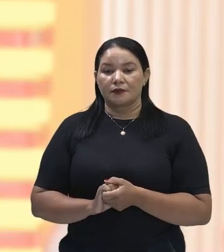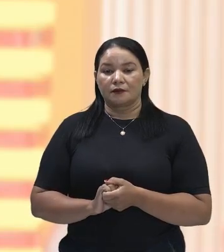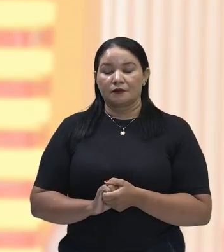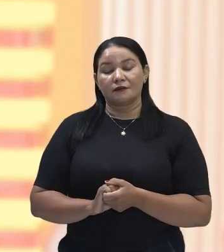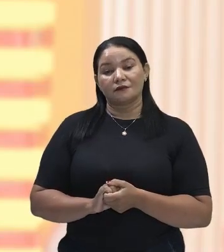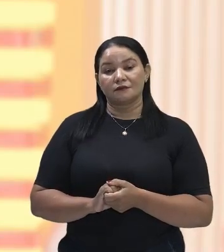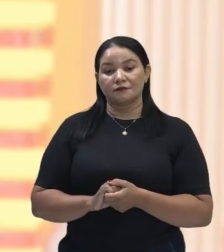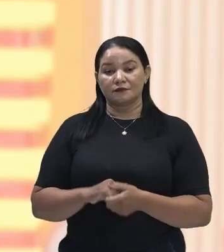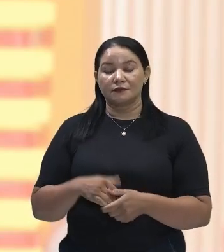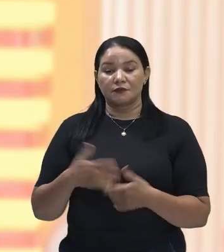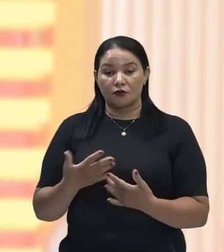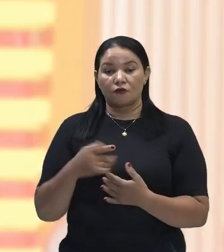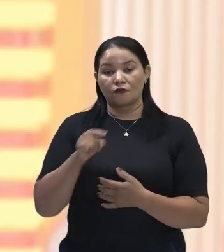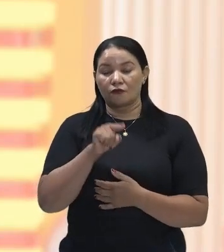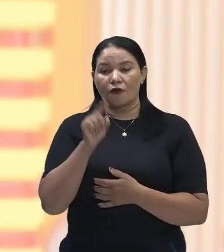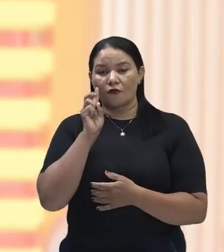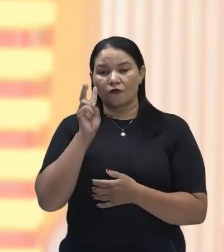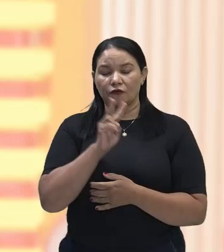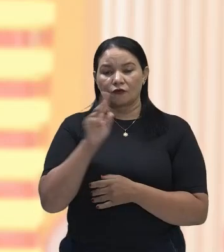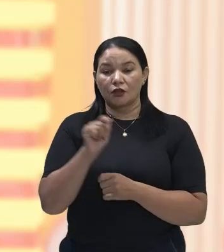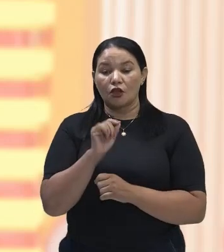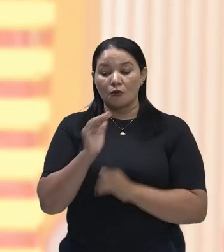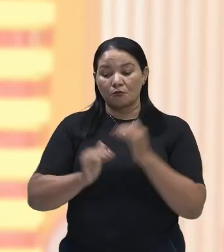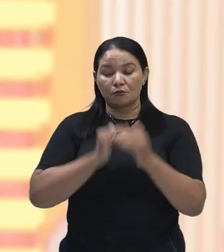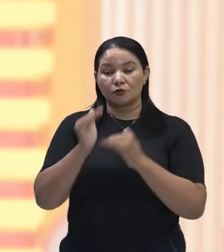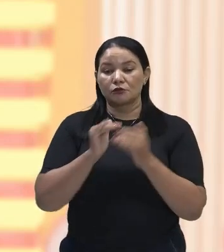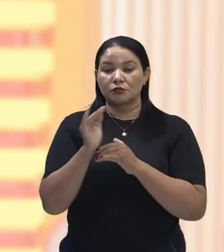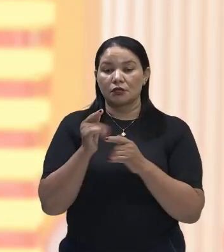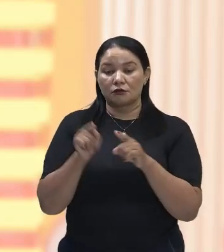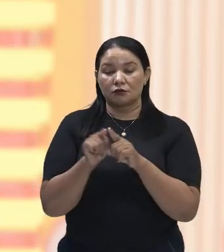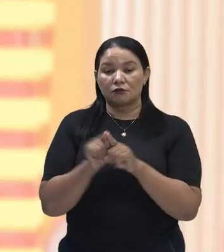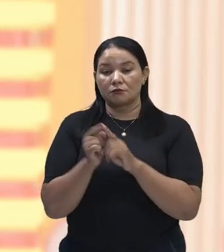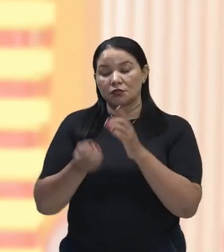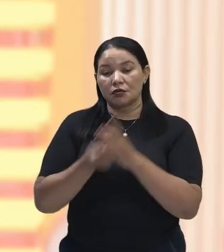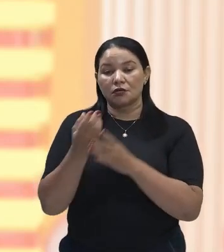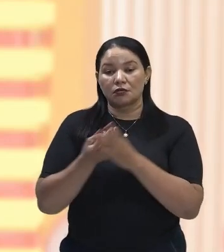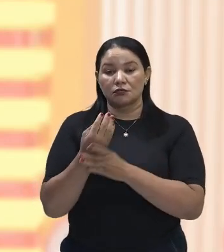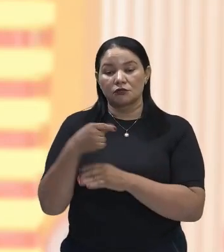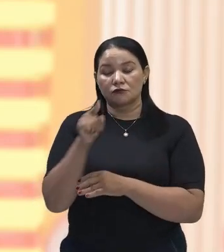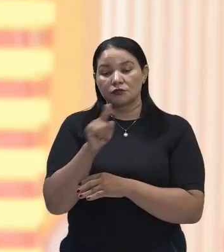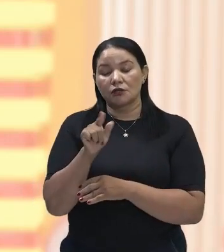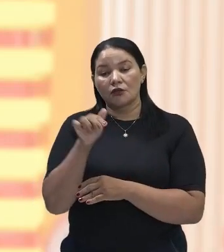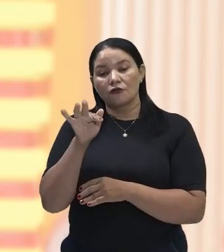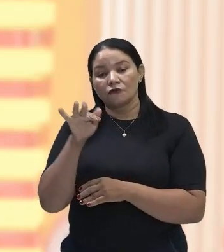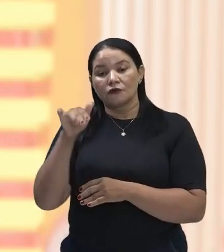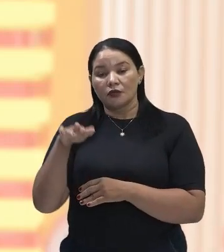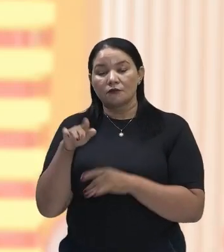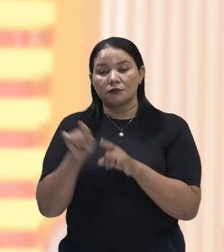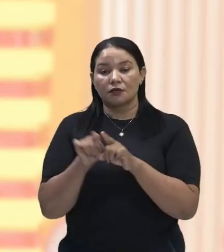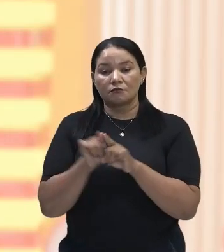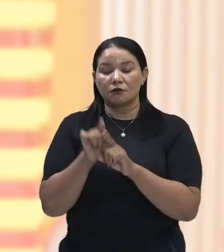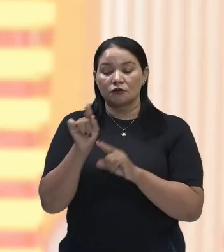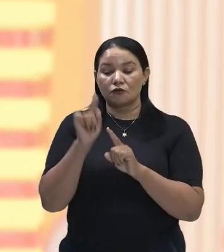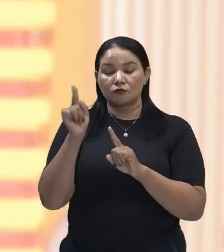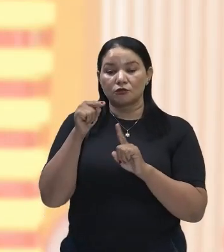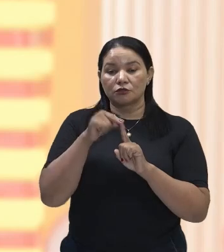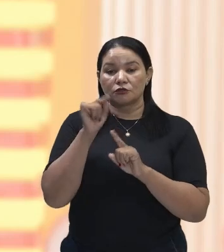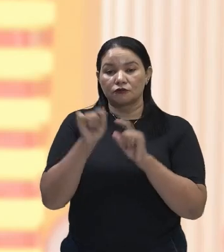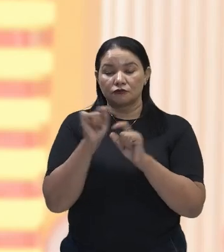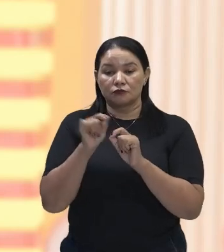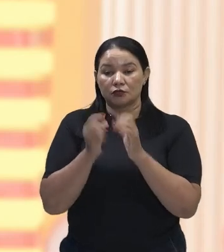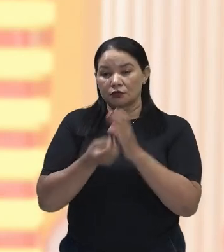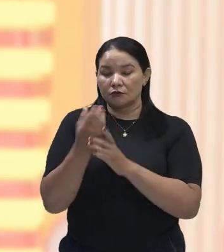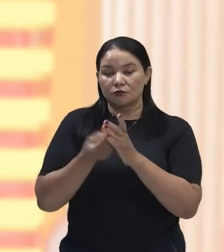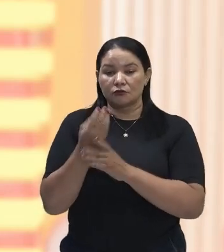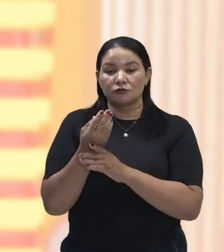Então, vocês observaram aí todo esse processo aí de implantação da Zona Franca de Manaus, quais eram ali os objetivos dessa